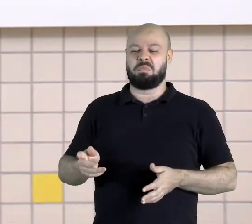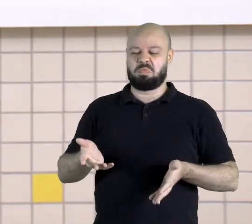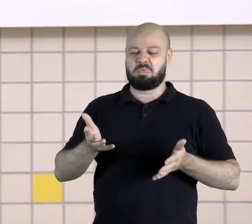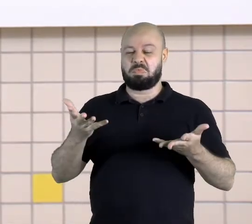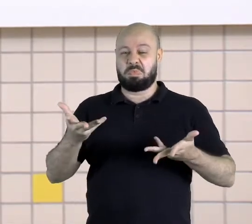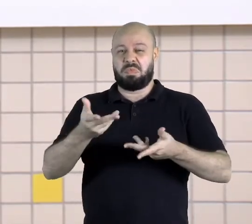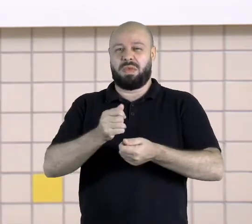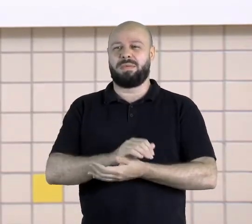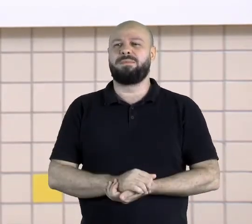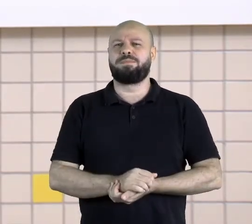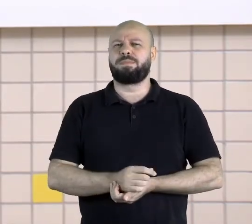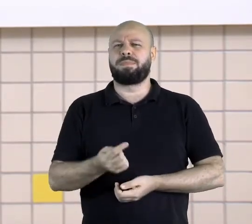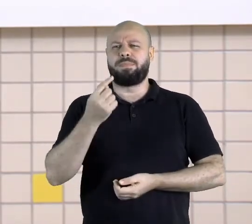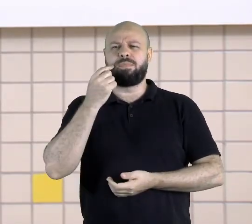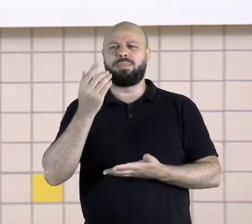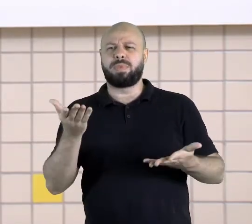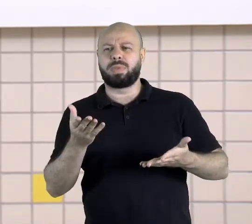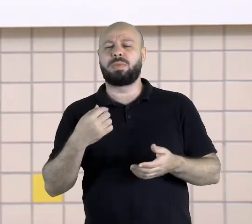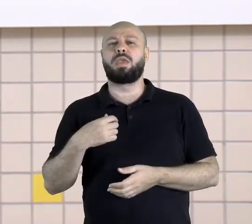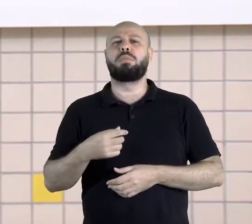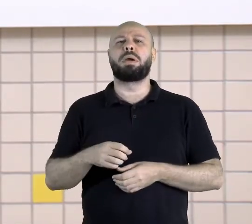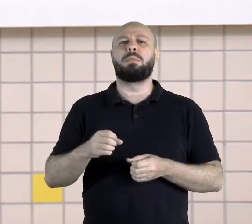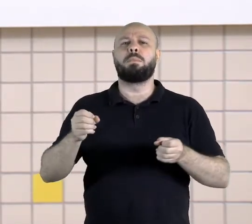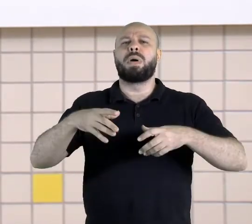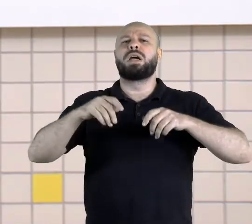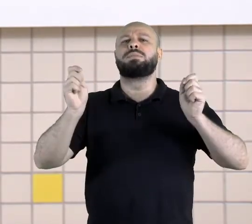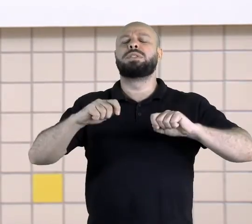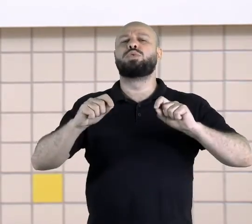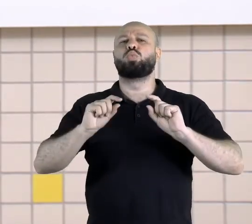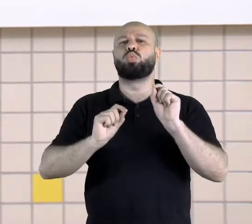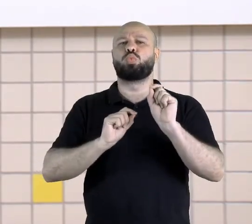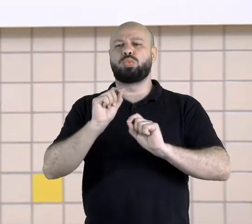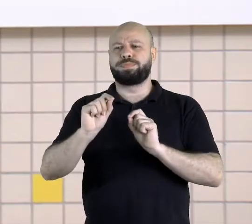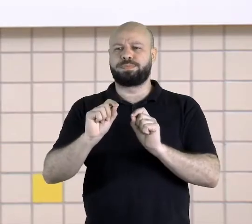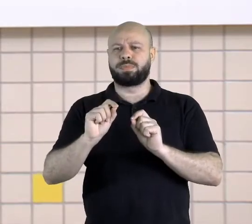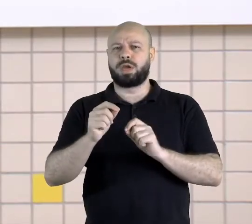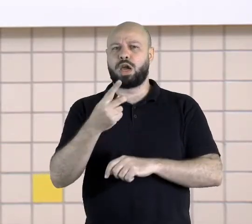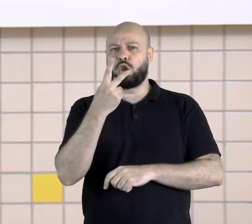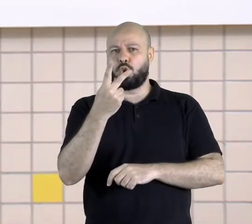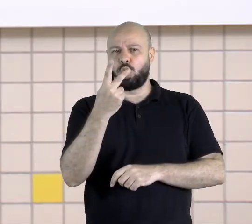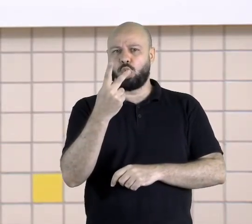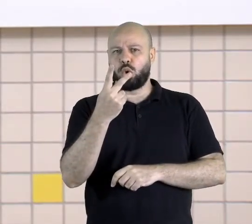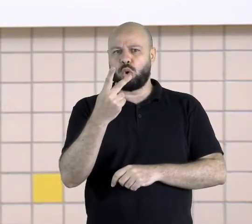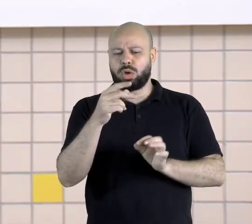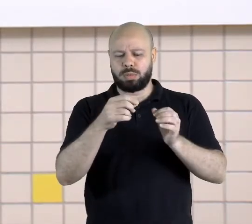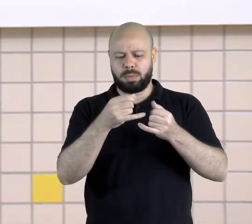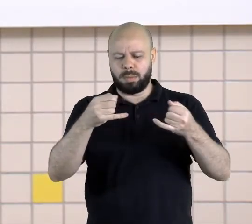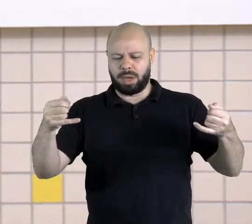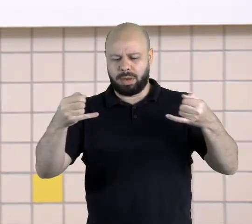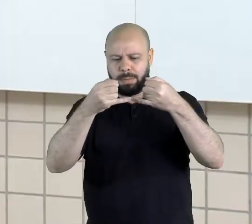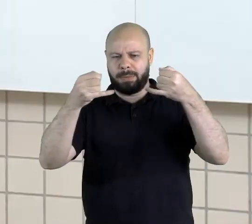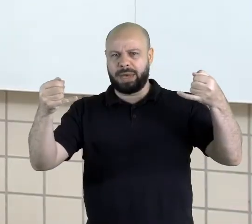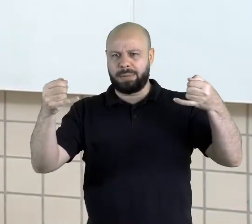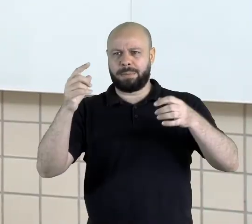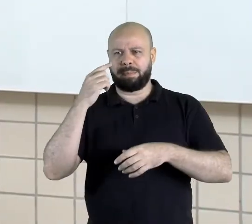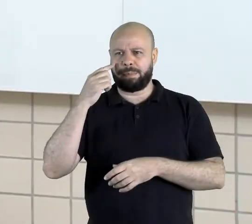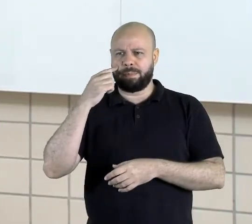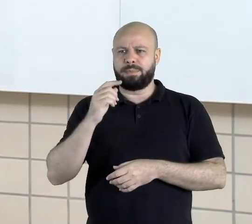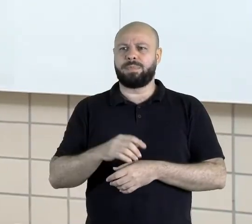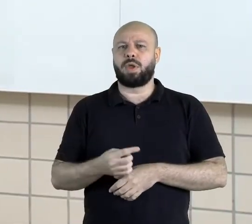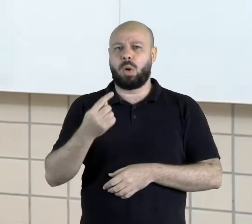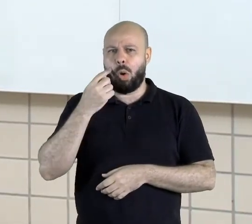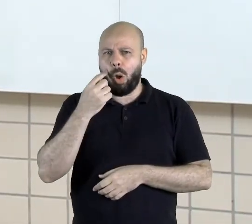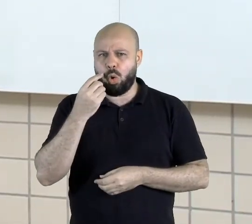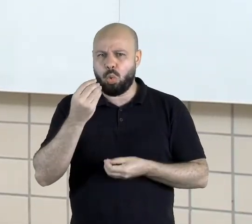Olha aqui, se liga só. Para essa mágica, o que vocês vão precisar? Vocês vão precisar de dois barbantes. Olha só como é que eu vou fazer essa mágica. Olha aqui pro tio,